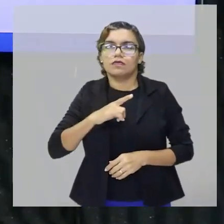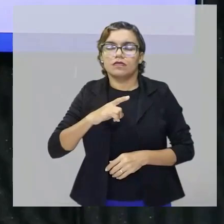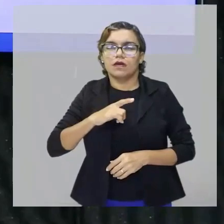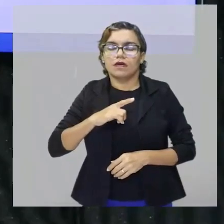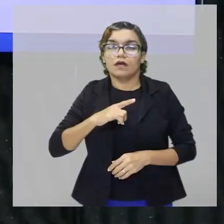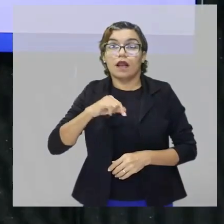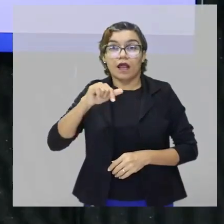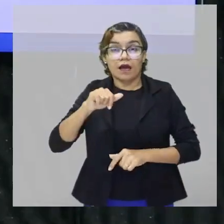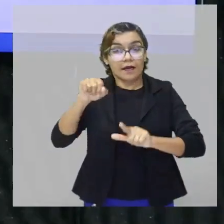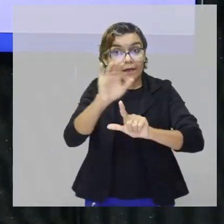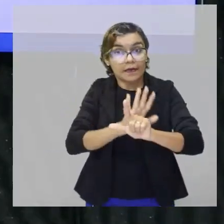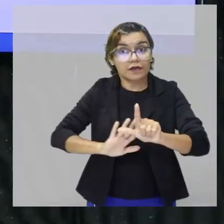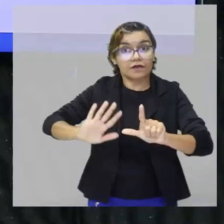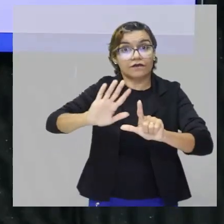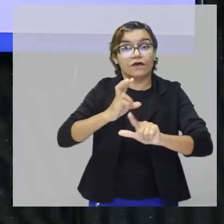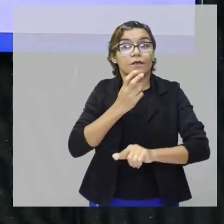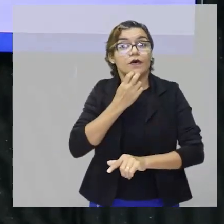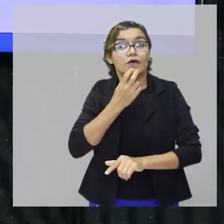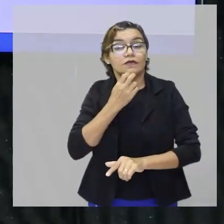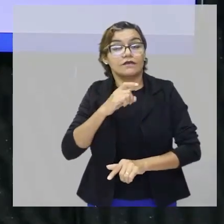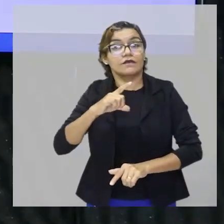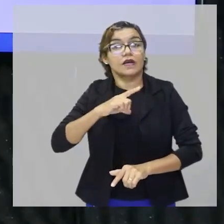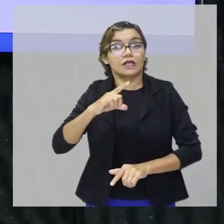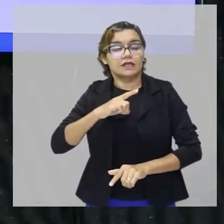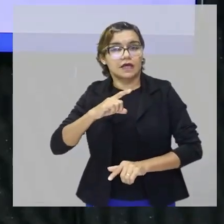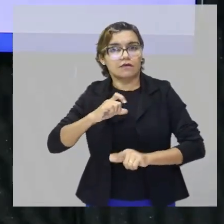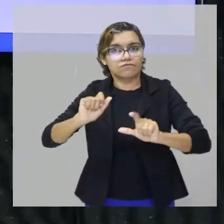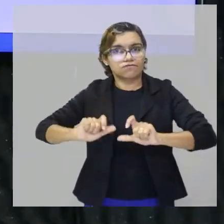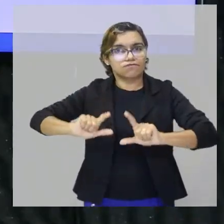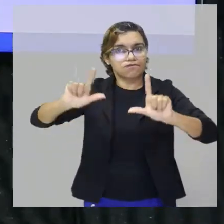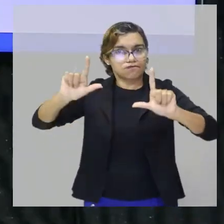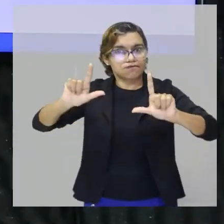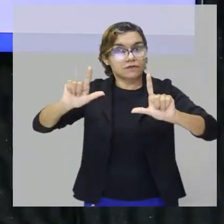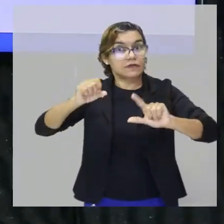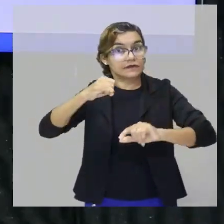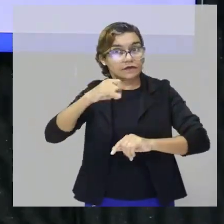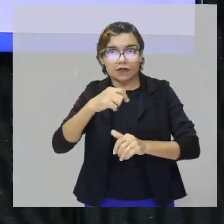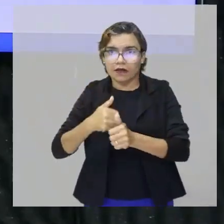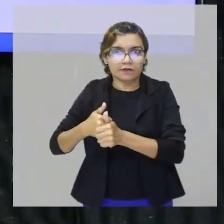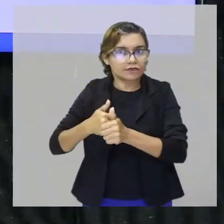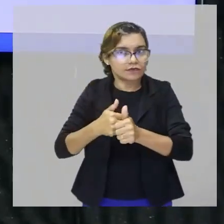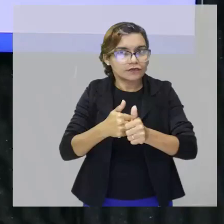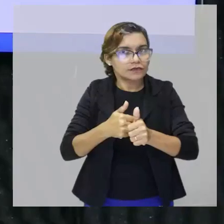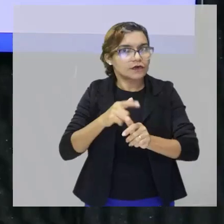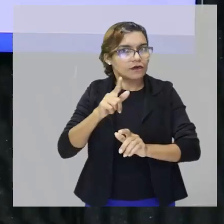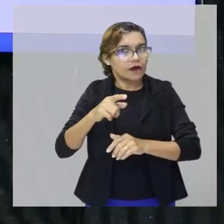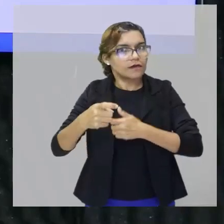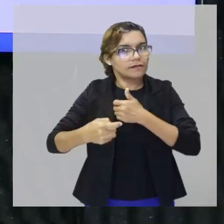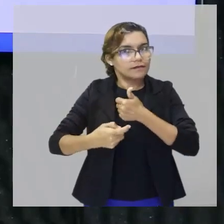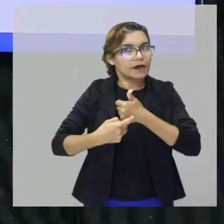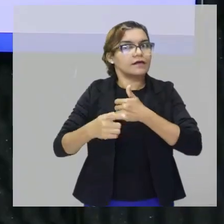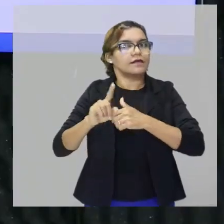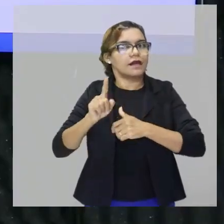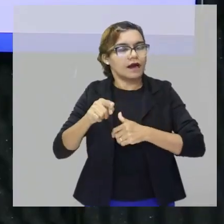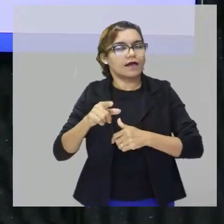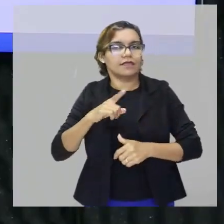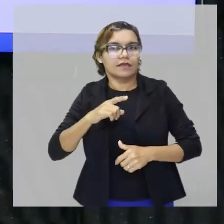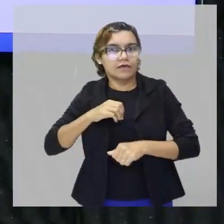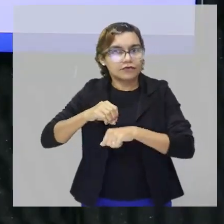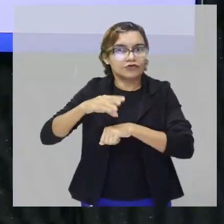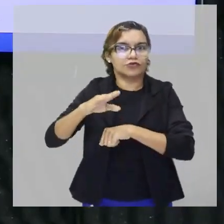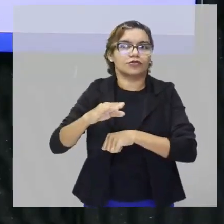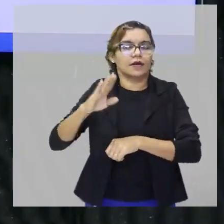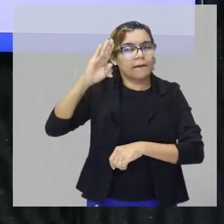plataforma Gonçalves Dias. Quem ainda não acompanha o nosso Instagram lá da plataforma Gonçalves Dias, segue lá que essas dicas, que são as